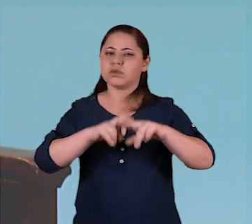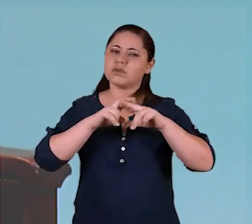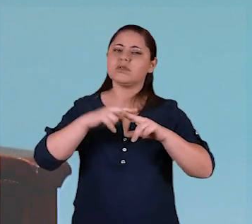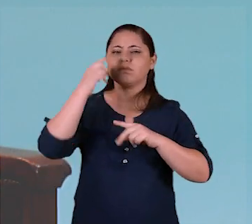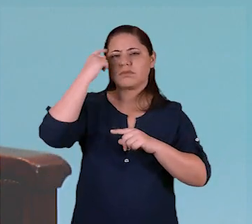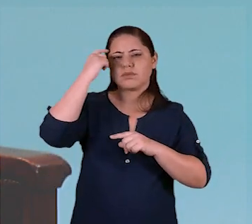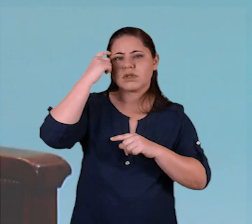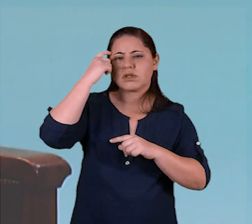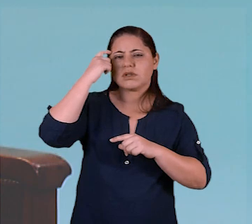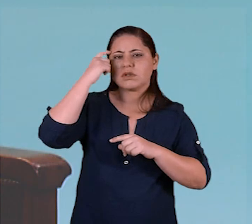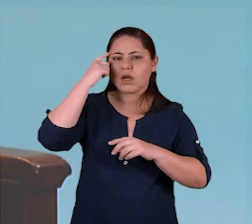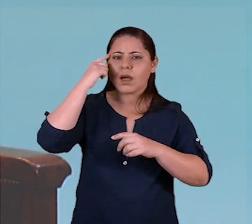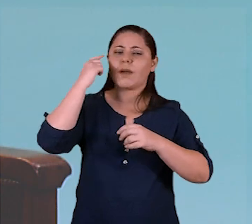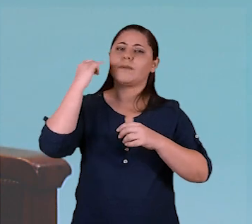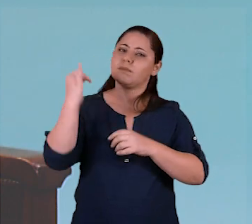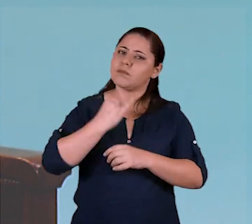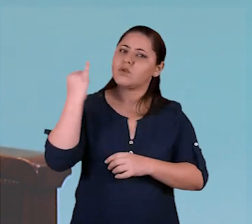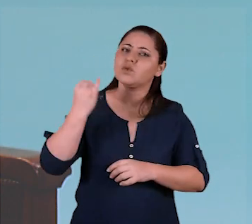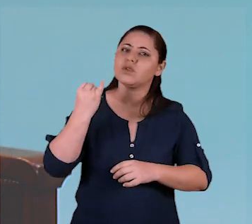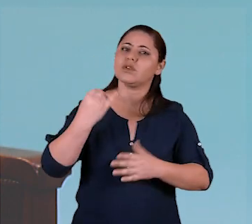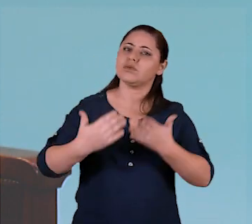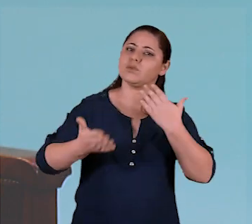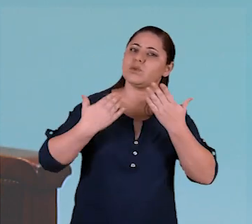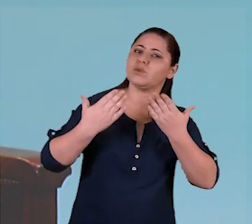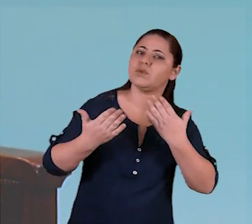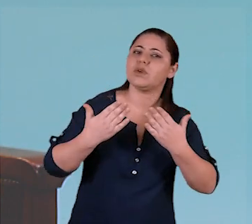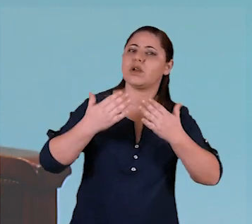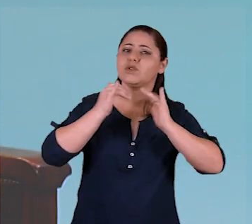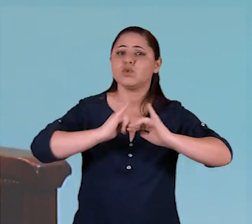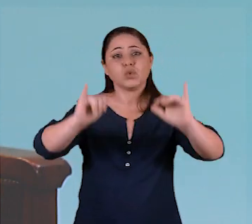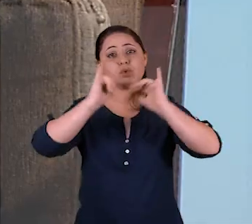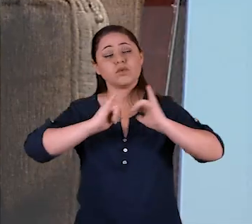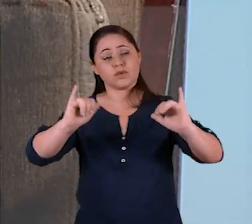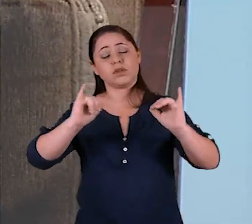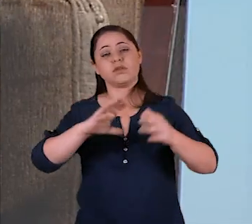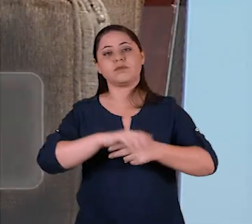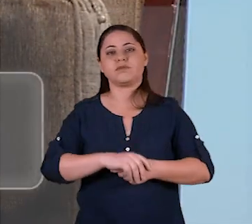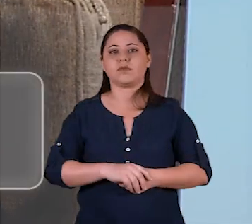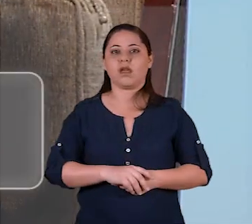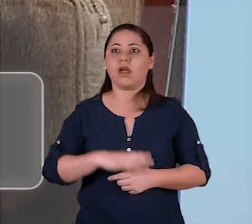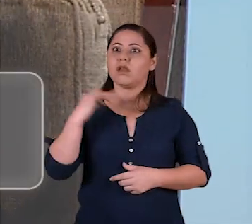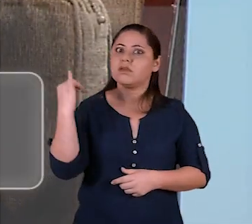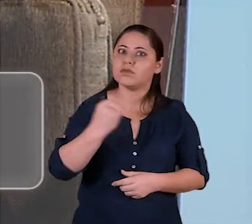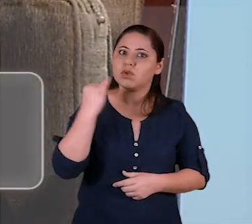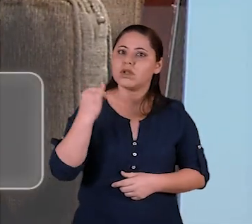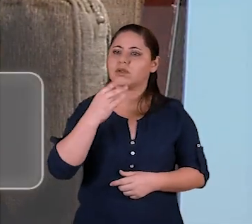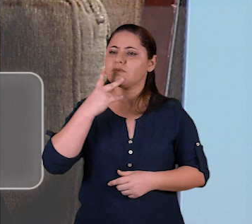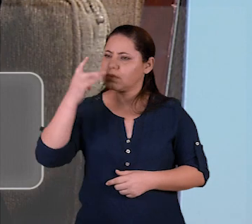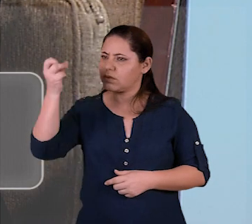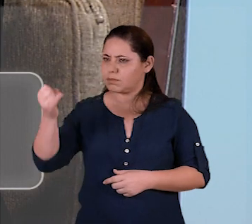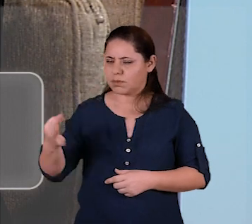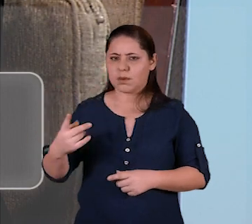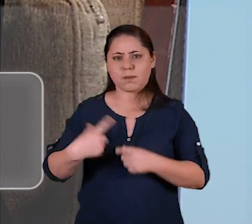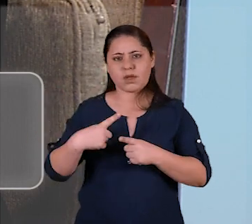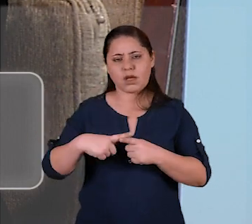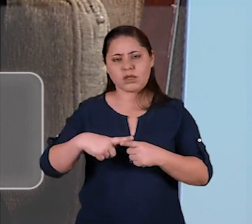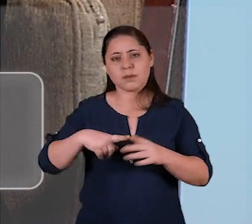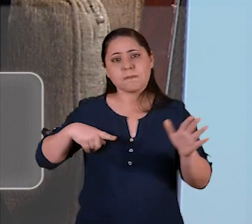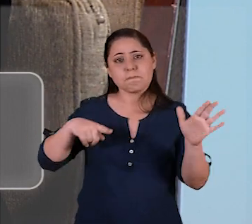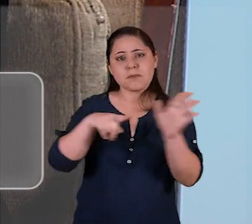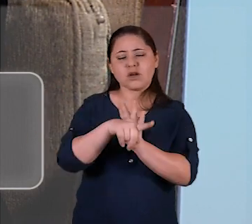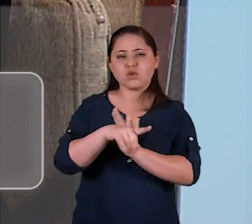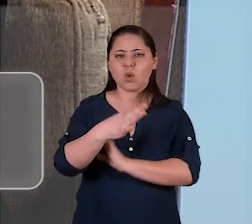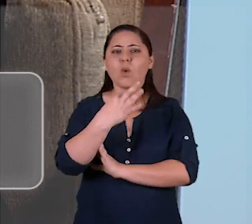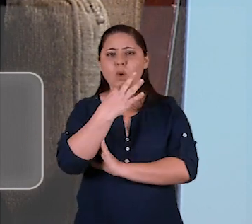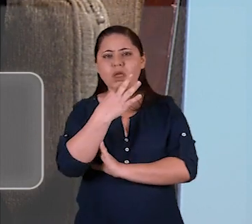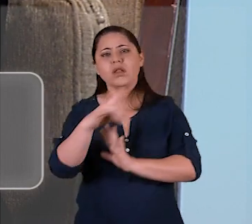acho importante essas conversas nesse sentido, essa divulgação. Eu acho muito importante isso que a doutora está falando, porque realmente, se a gente pergunta para as